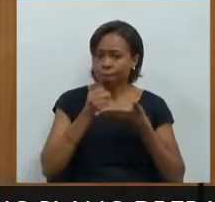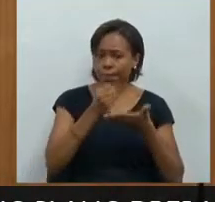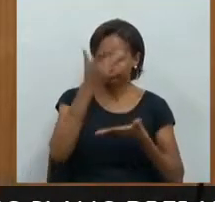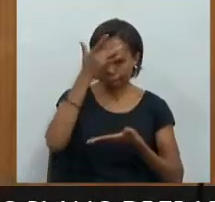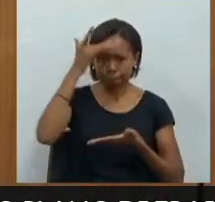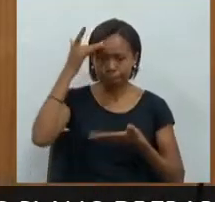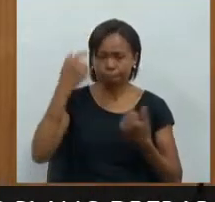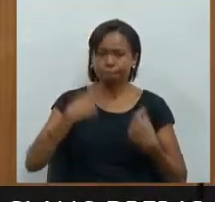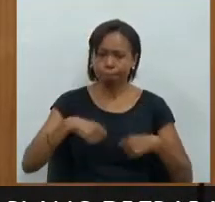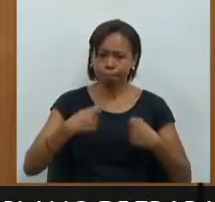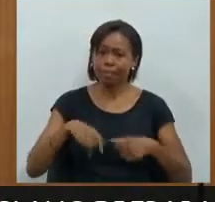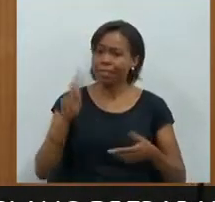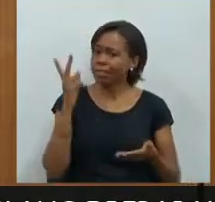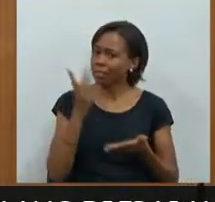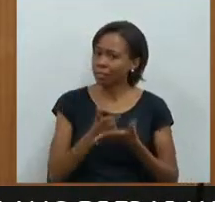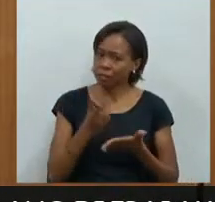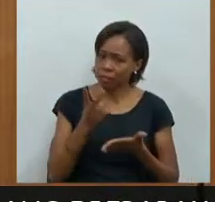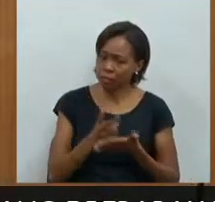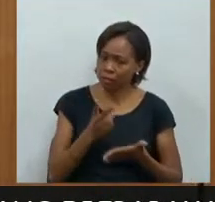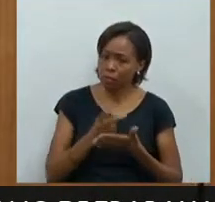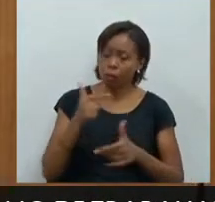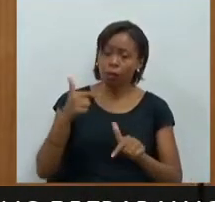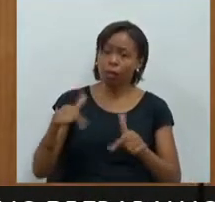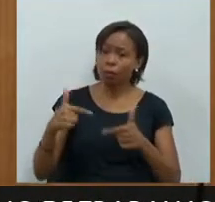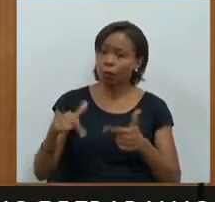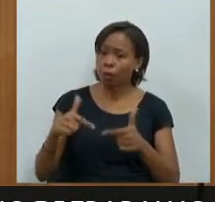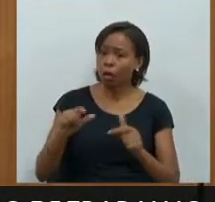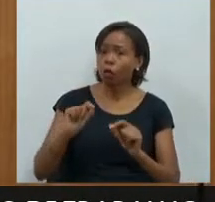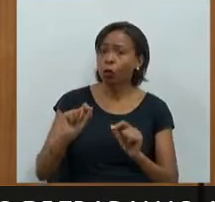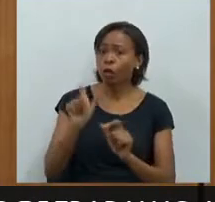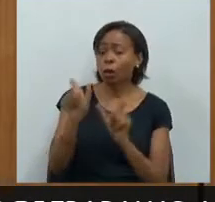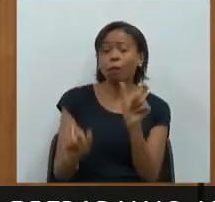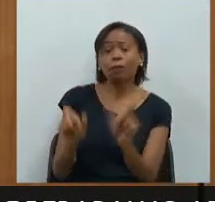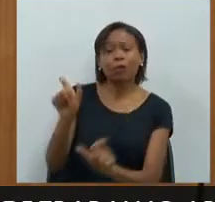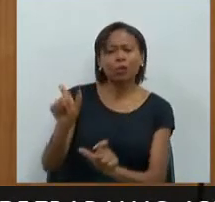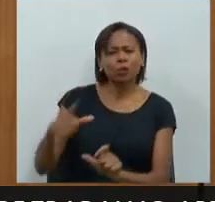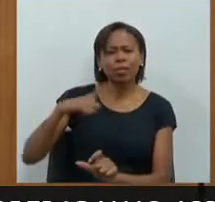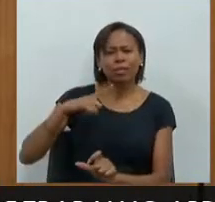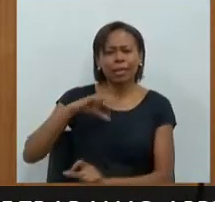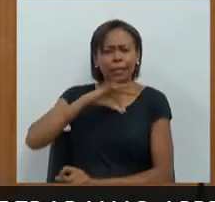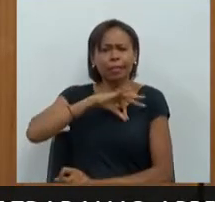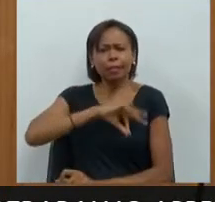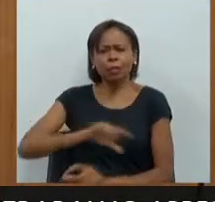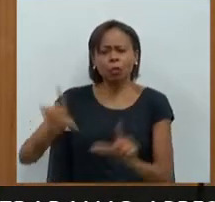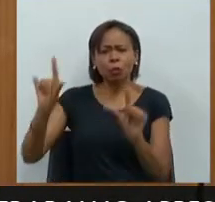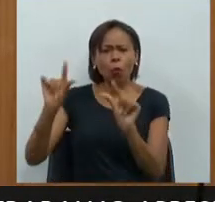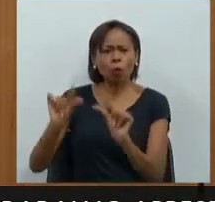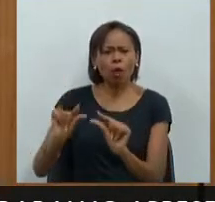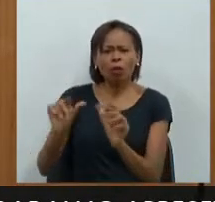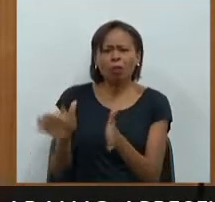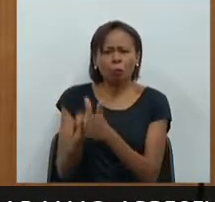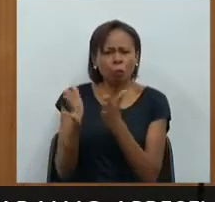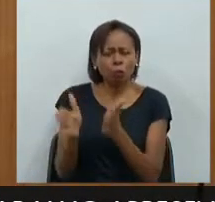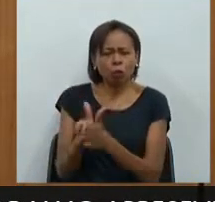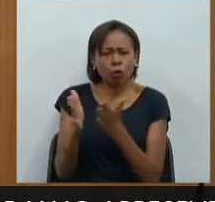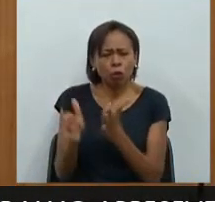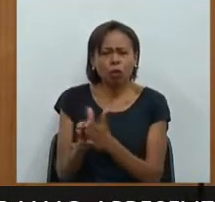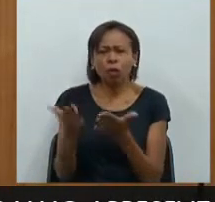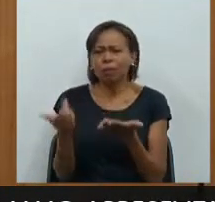precisa, né? A gente tem sempre trabalhado com o pessoal de renda bem baixa, né? Pessoas carentes que não têm condição,